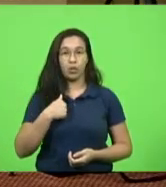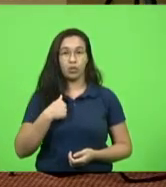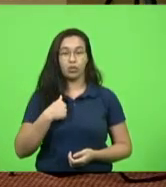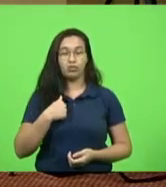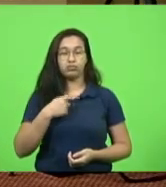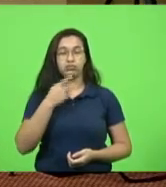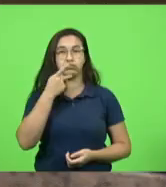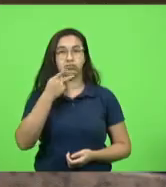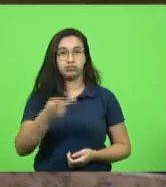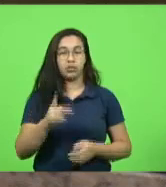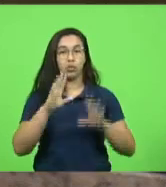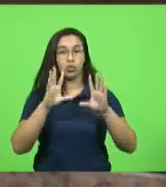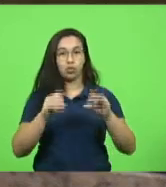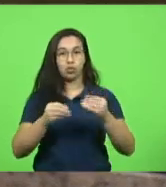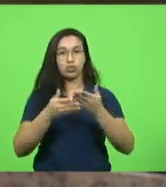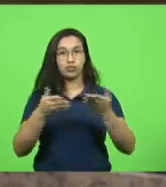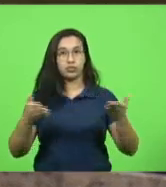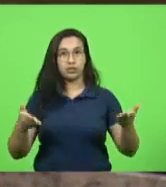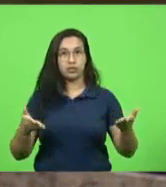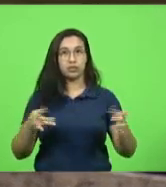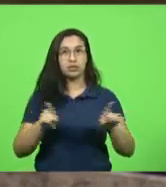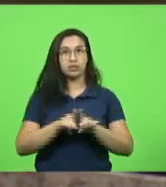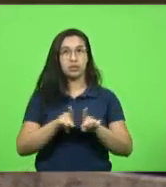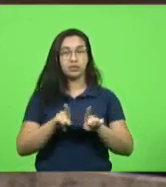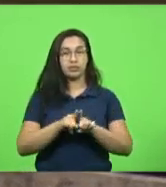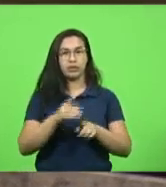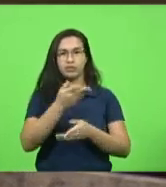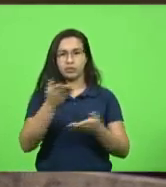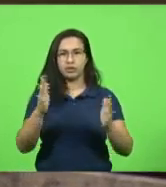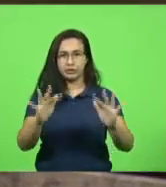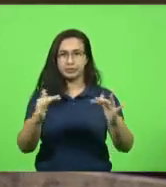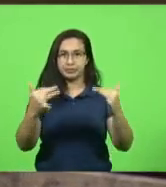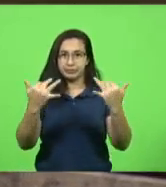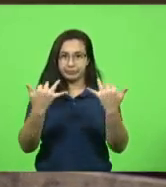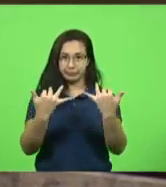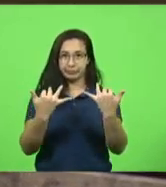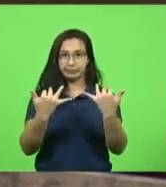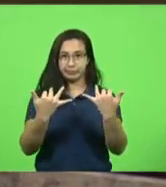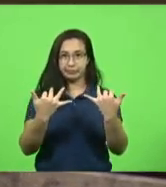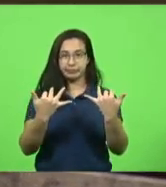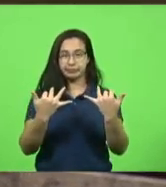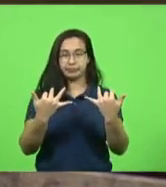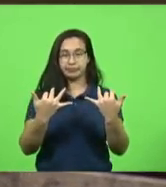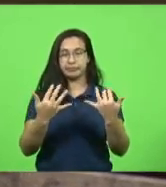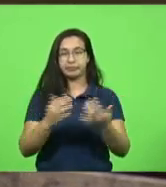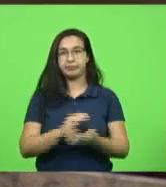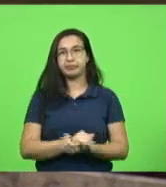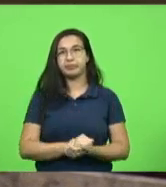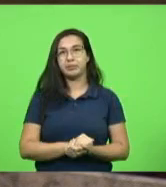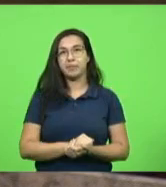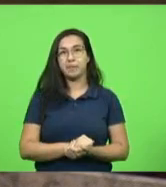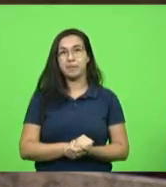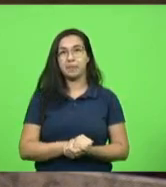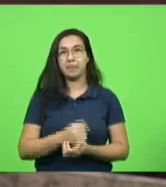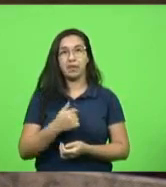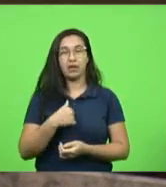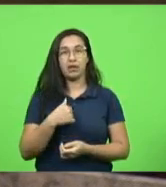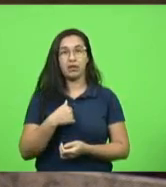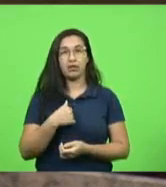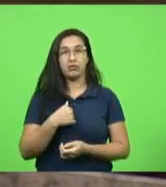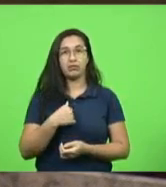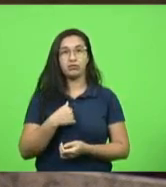todos, inclusive aos que estão nos acompanhando aqui nessa memorável sessão, de que eu não tenho